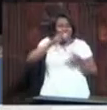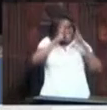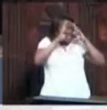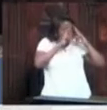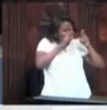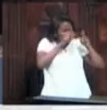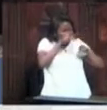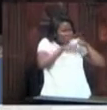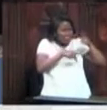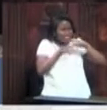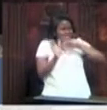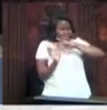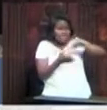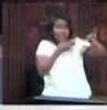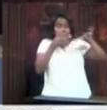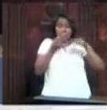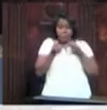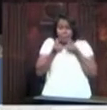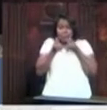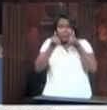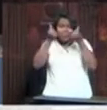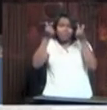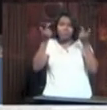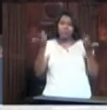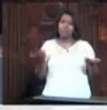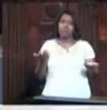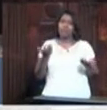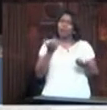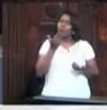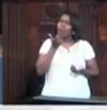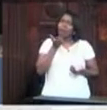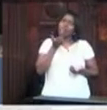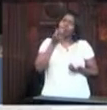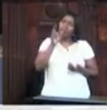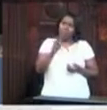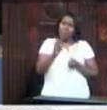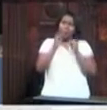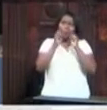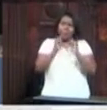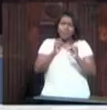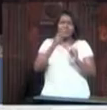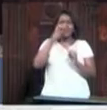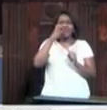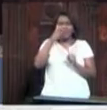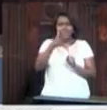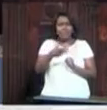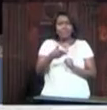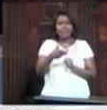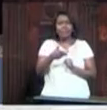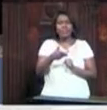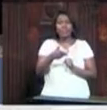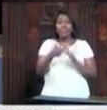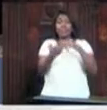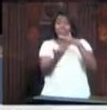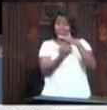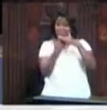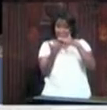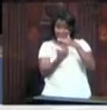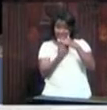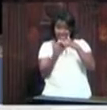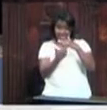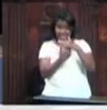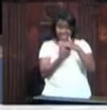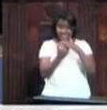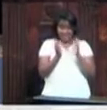interesse público. É óbvio que é possível também dizer, senhor presidente, que as empresas que